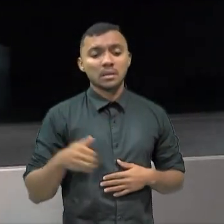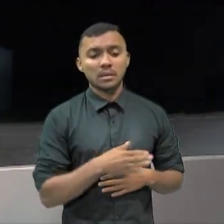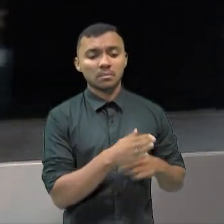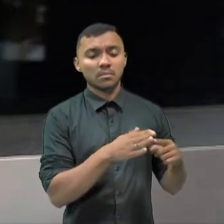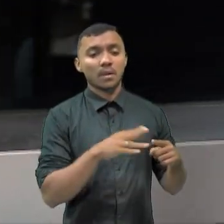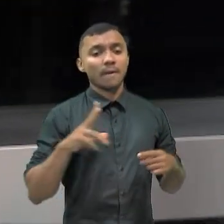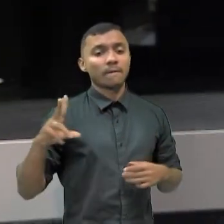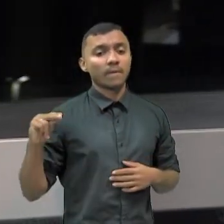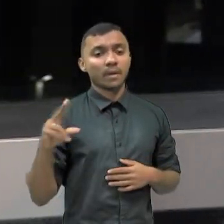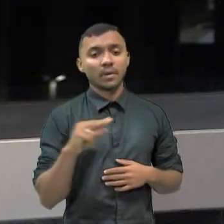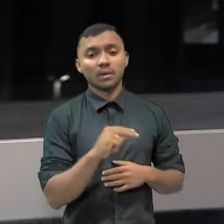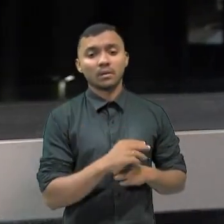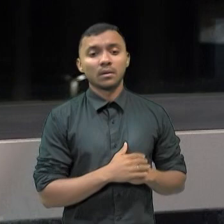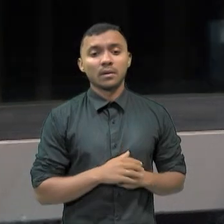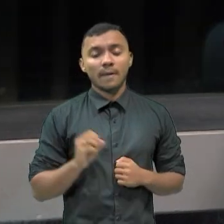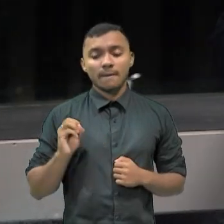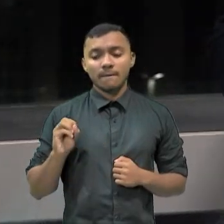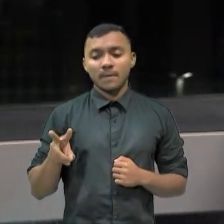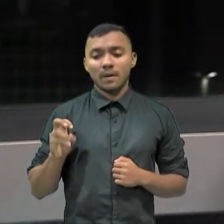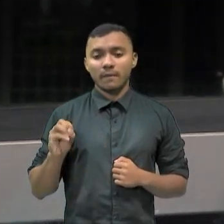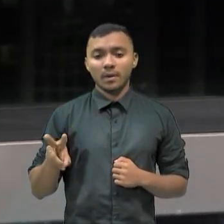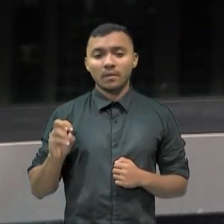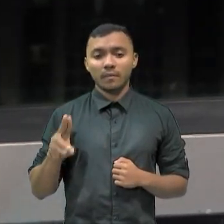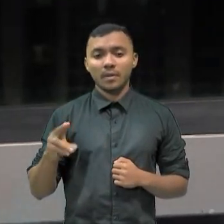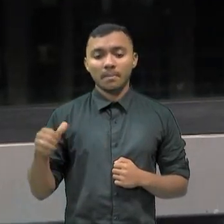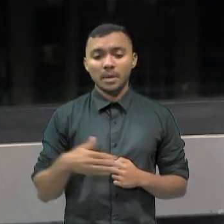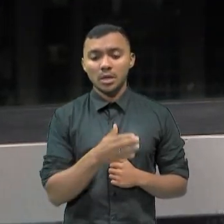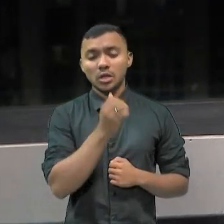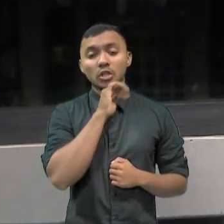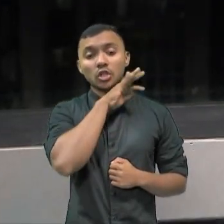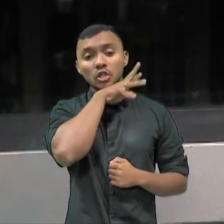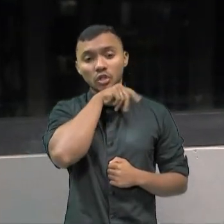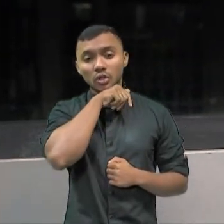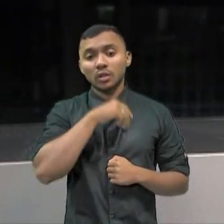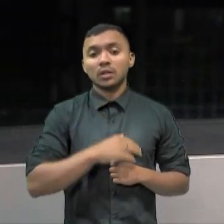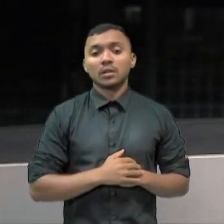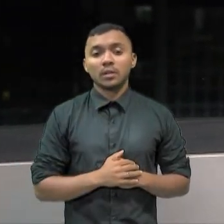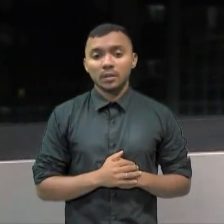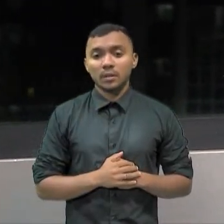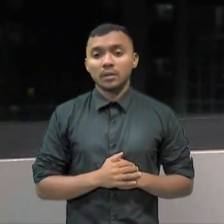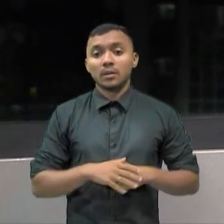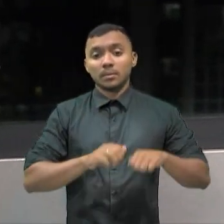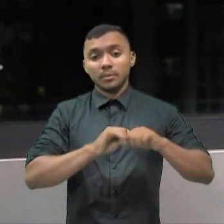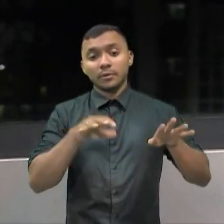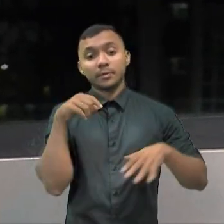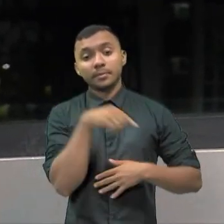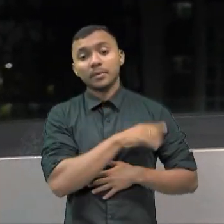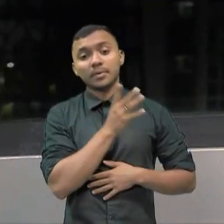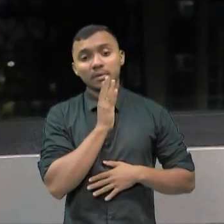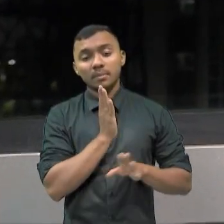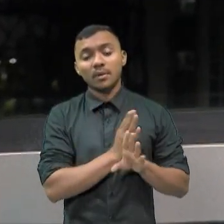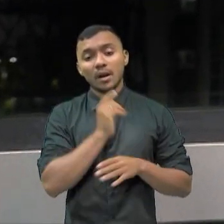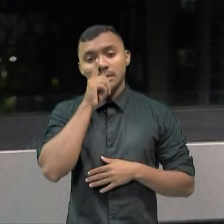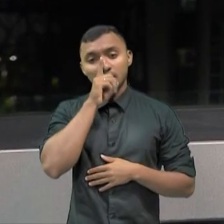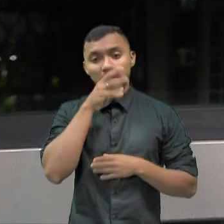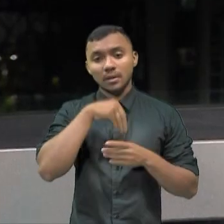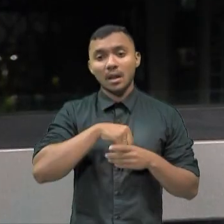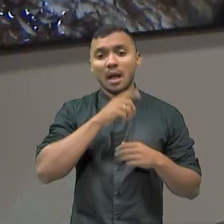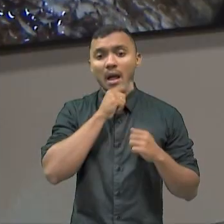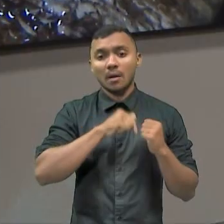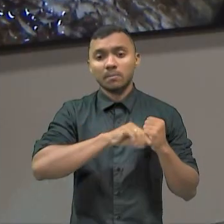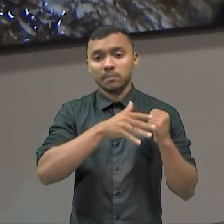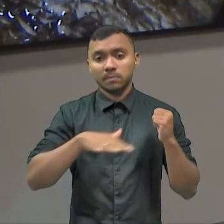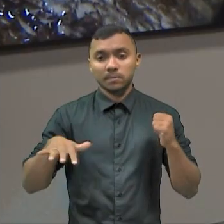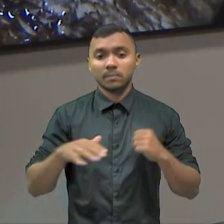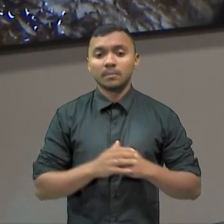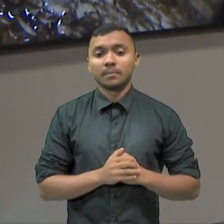o peixe-leão. Nativa da Ásia, a espécie já é conhecida por causar grande impacto marinho no Caribe.